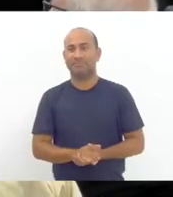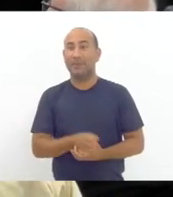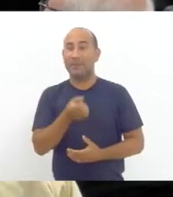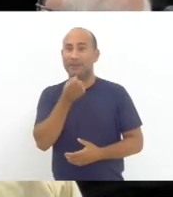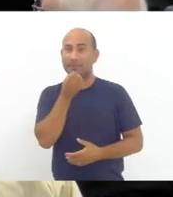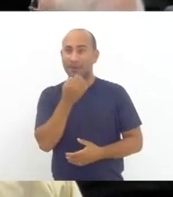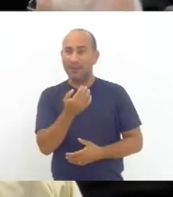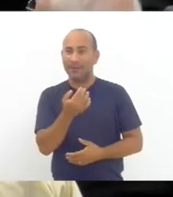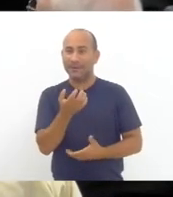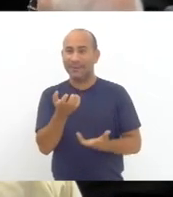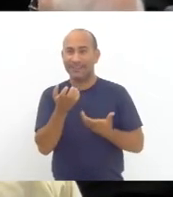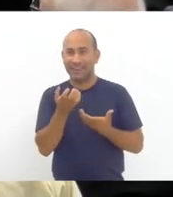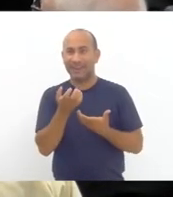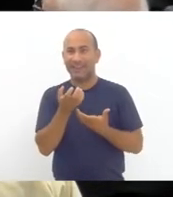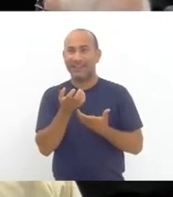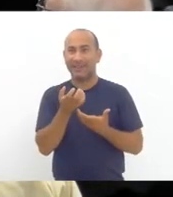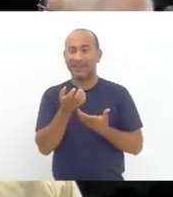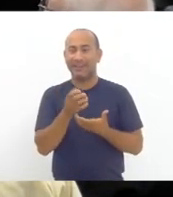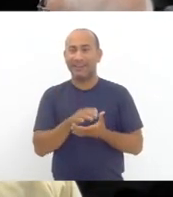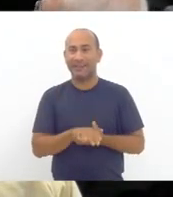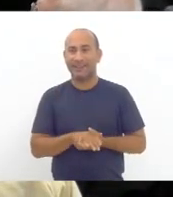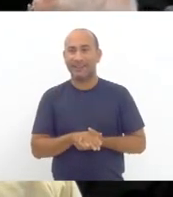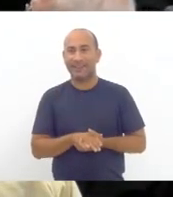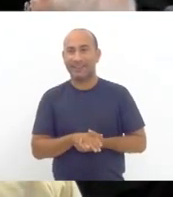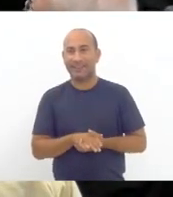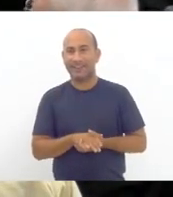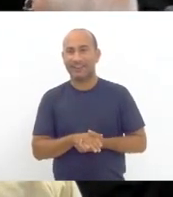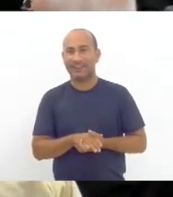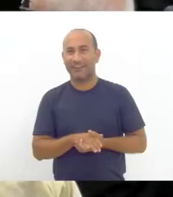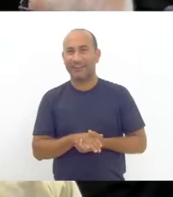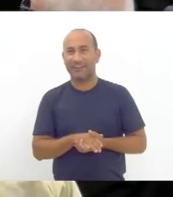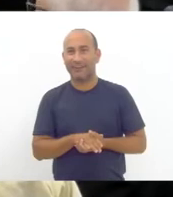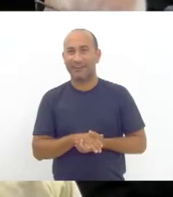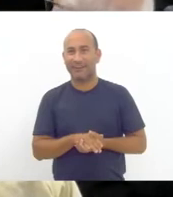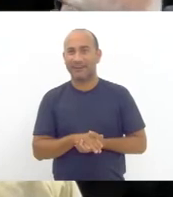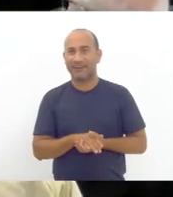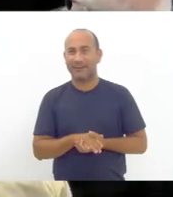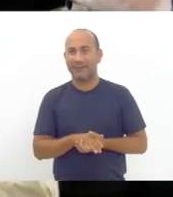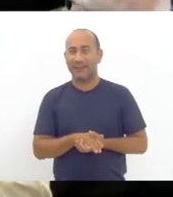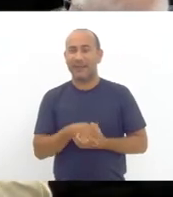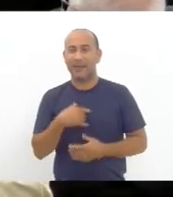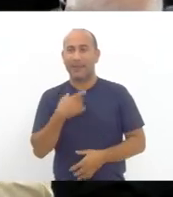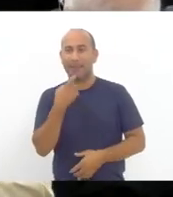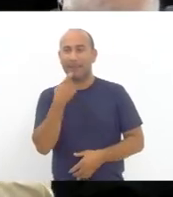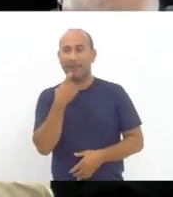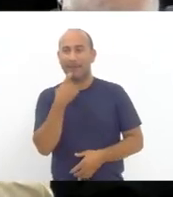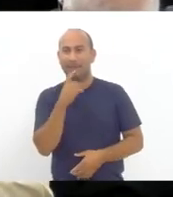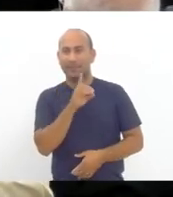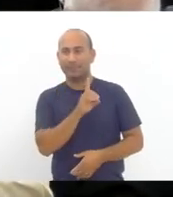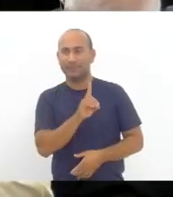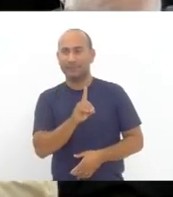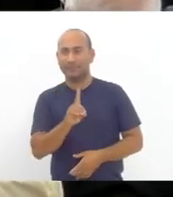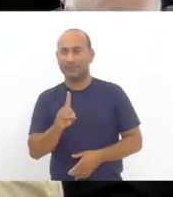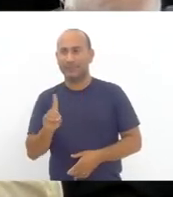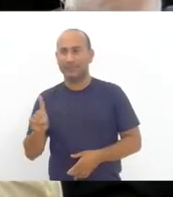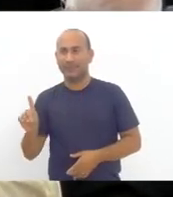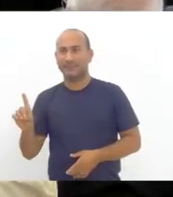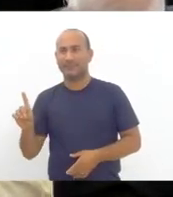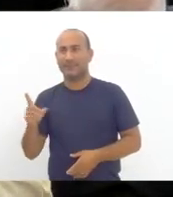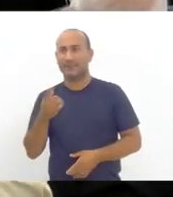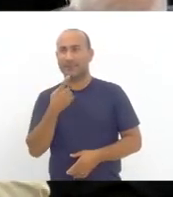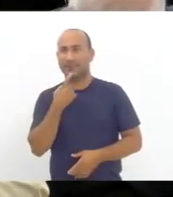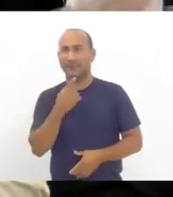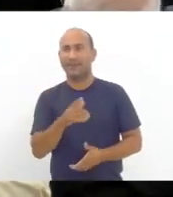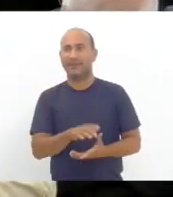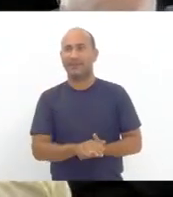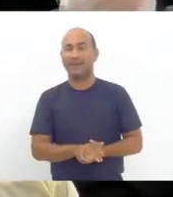queria cumprimentar pedir aqui vou ficar aqui perto do não não não não não não não fica aqui fica aqui sabe